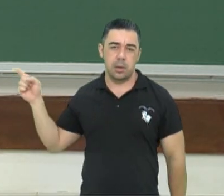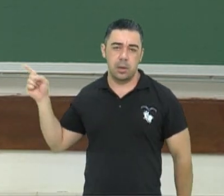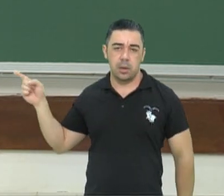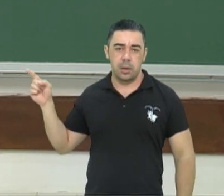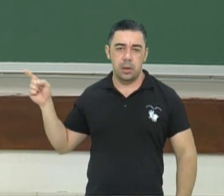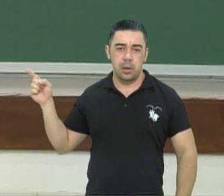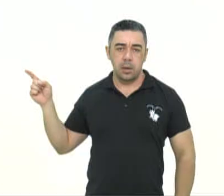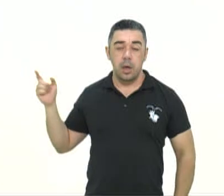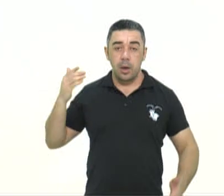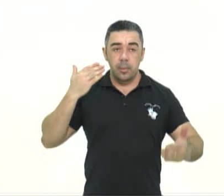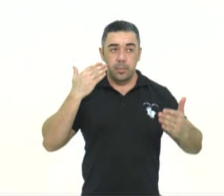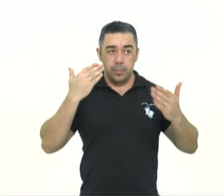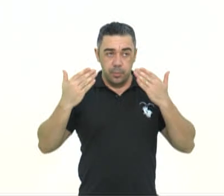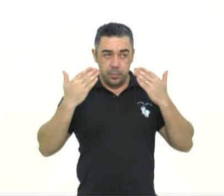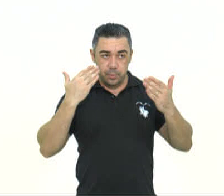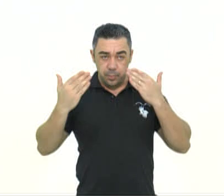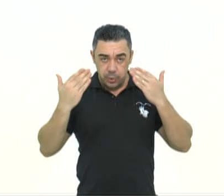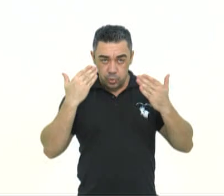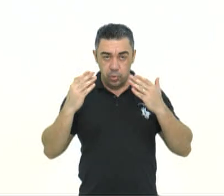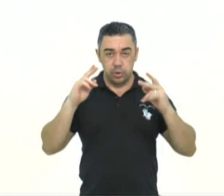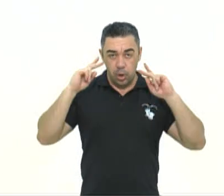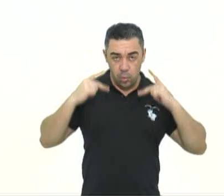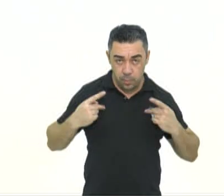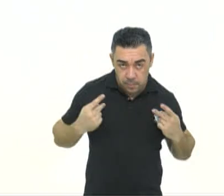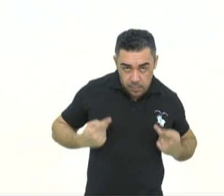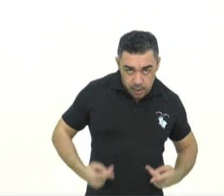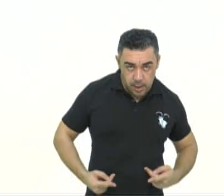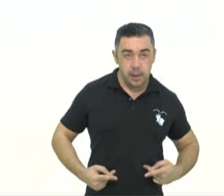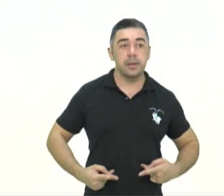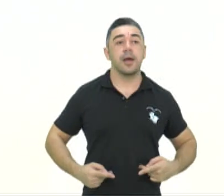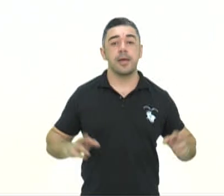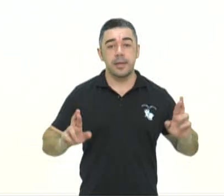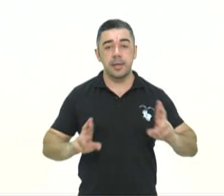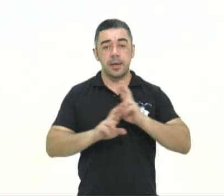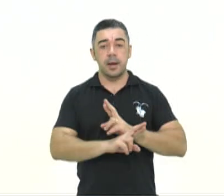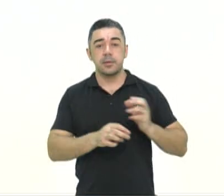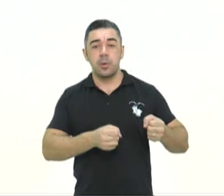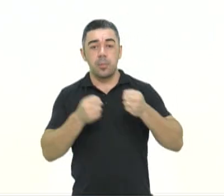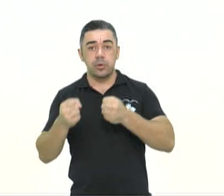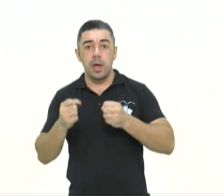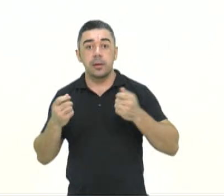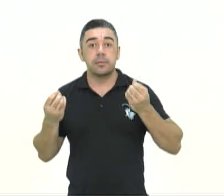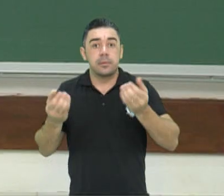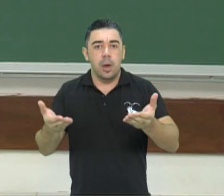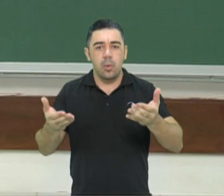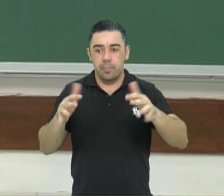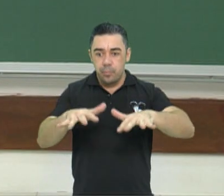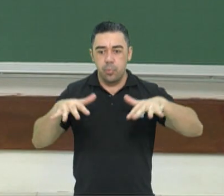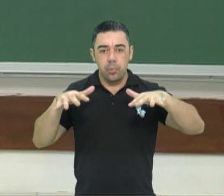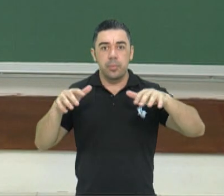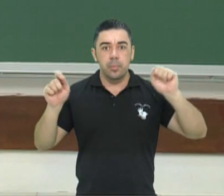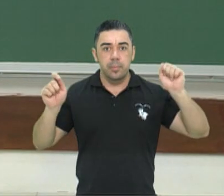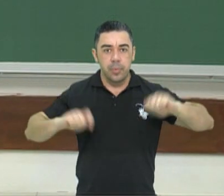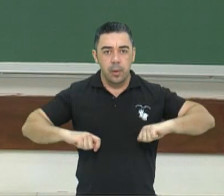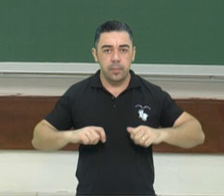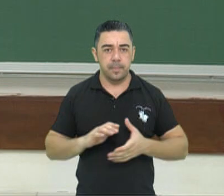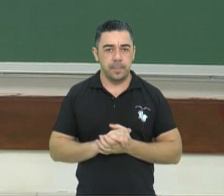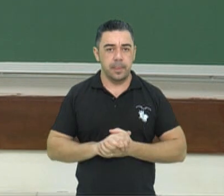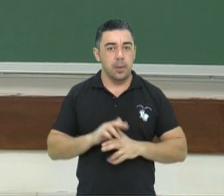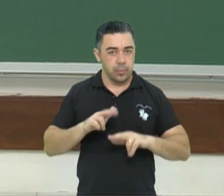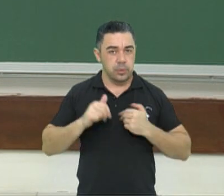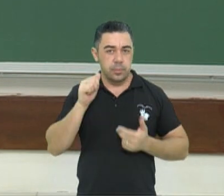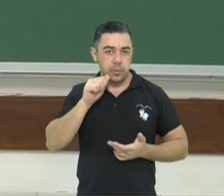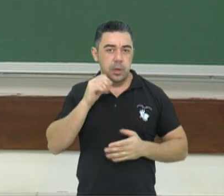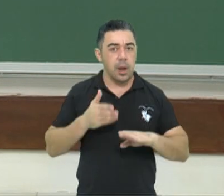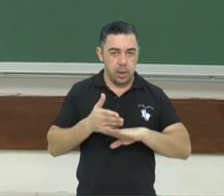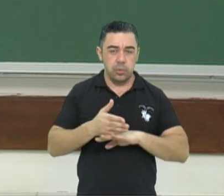a simbologia humana e a relação do poder. Ela deu poder para o público podia fazer o que fizesse. Por isso que ela falou, quando ela entrou lá,